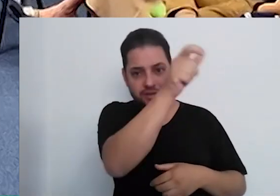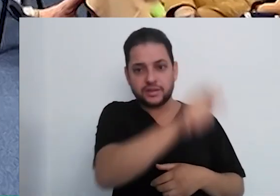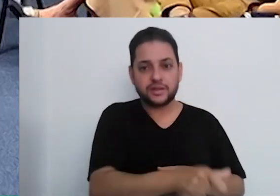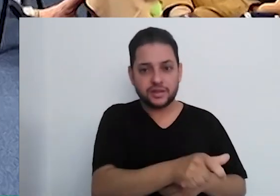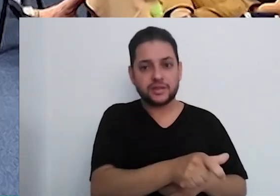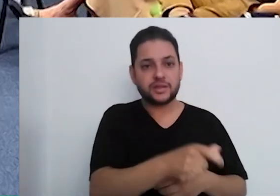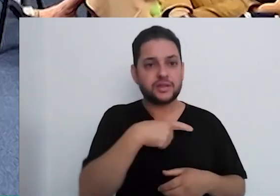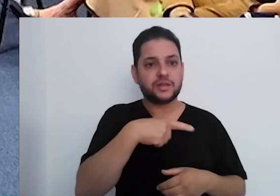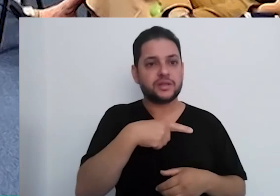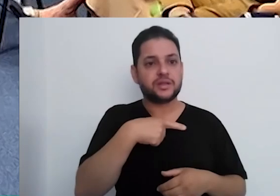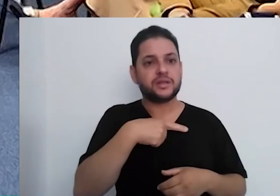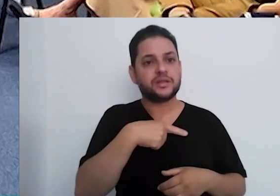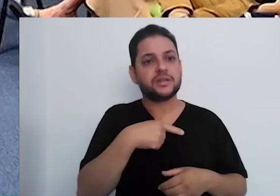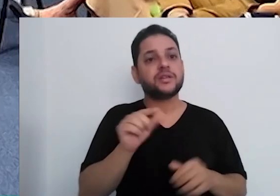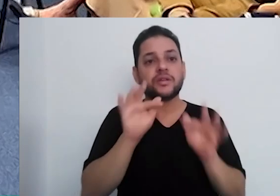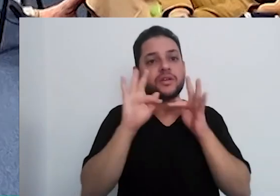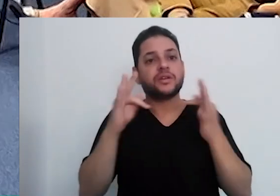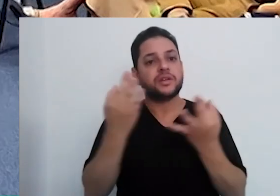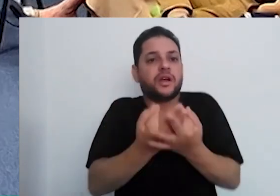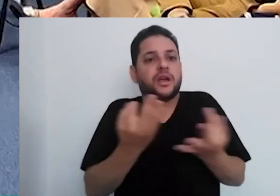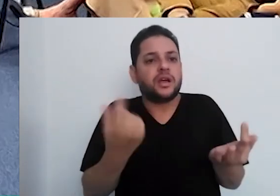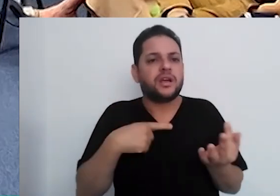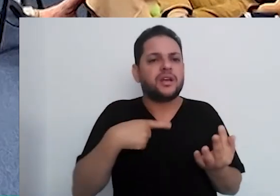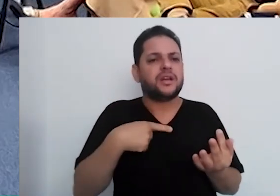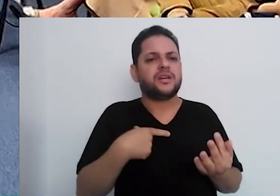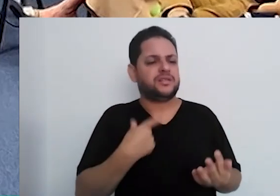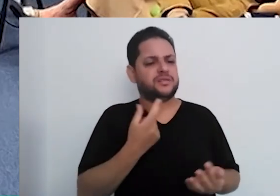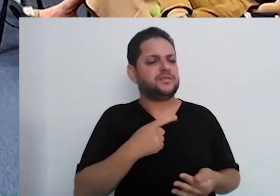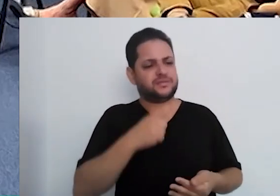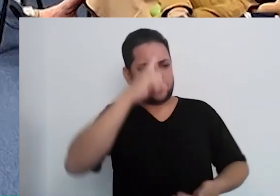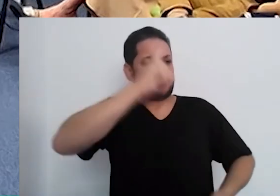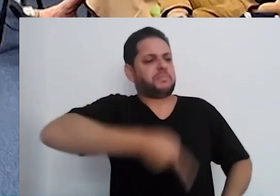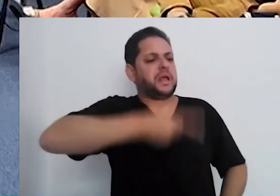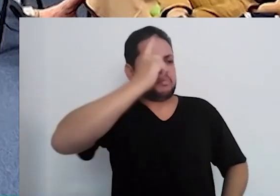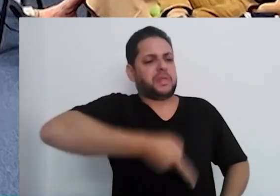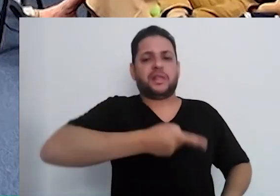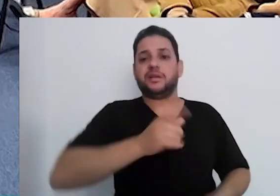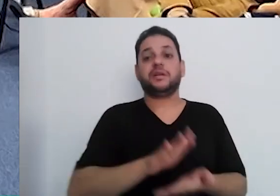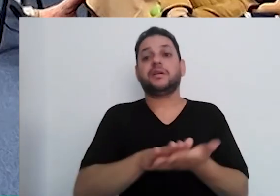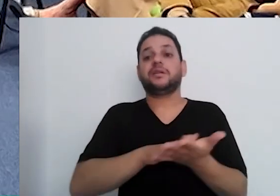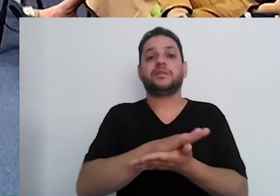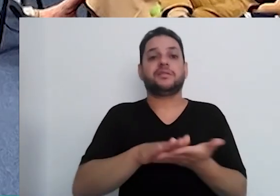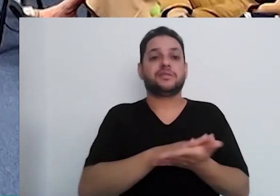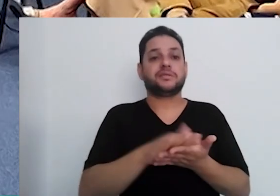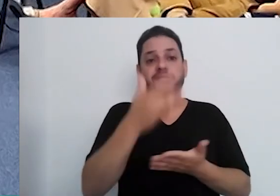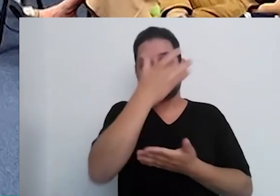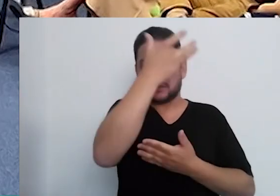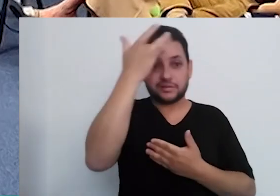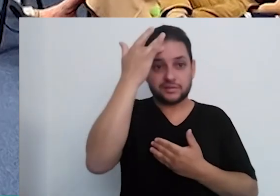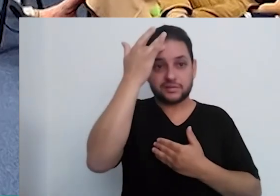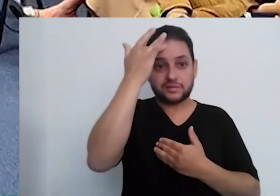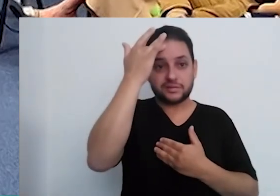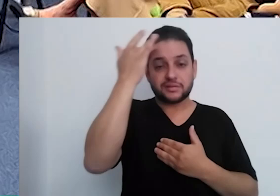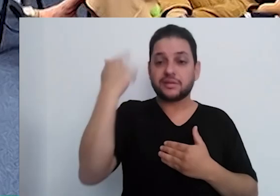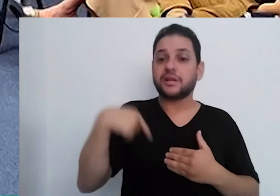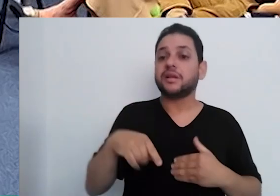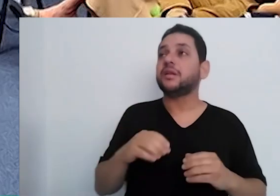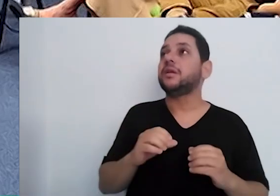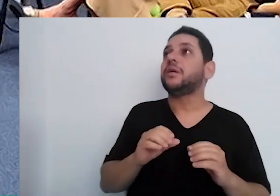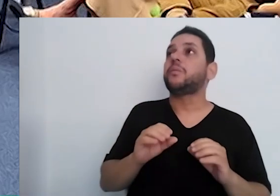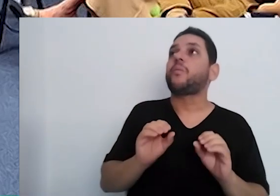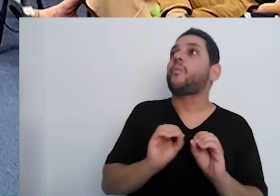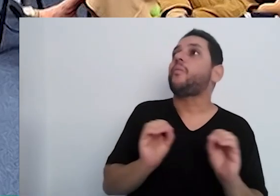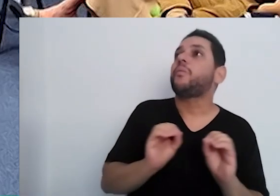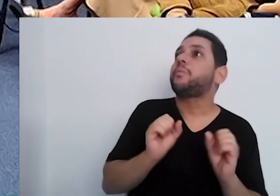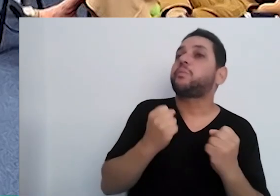usa constelação familiar diz não mas não é uma intimação Como assim não é uma intimação a pessoa tá lá naquela posição de zero poder nenhum nenhum nenhum